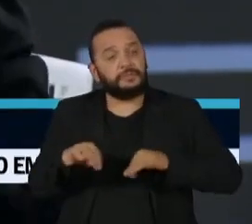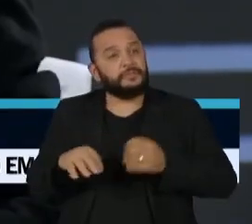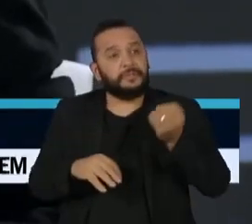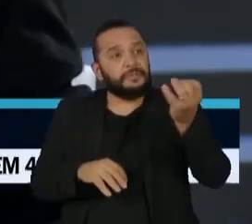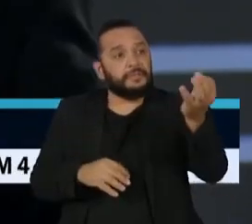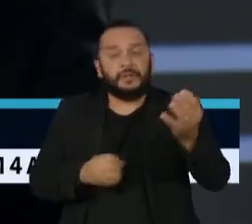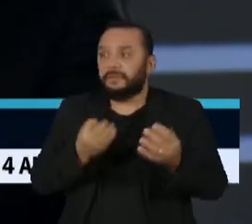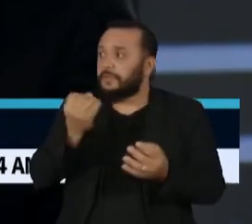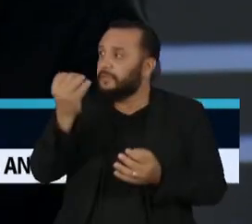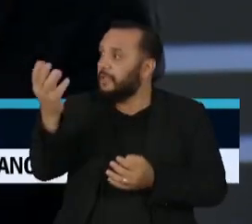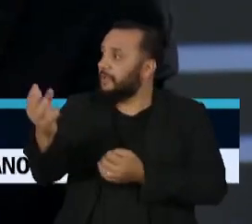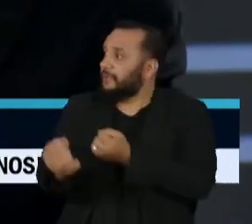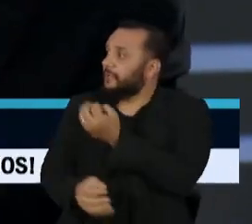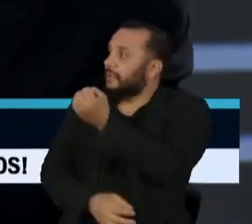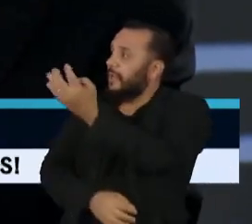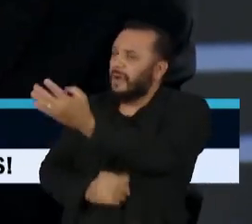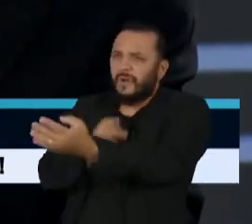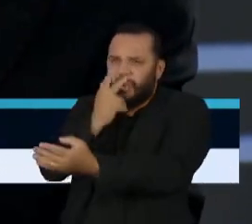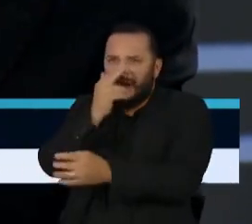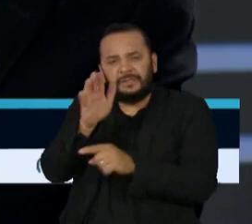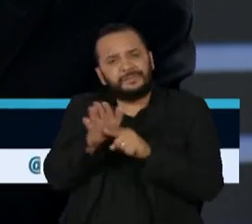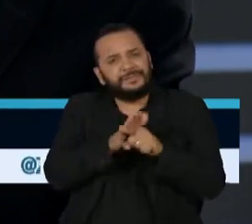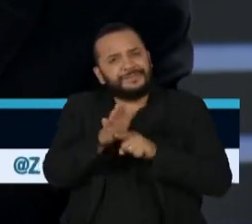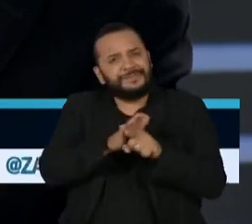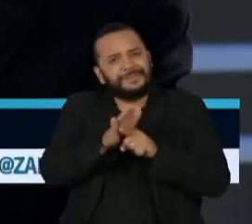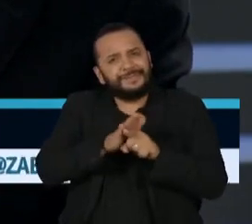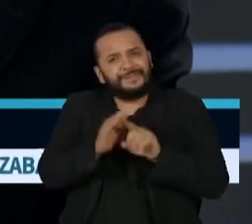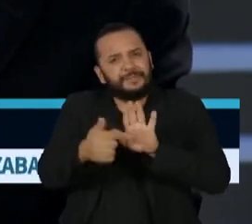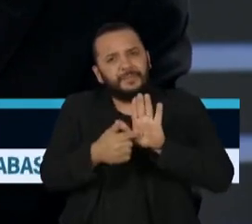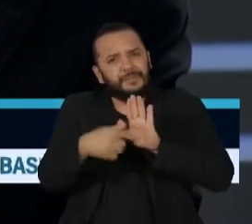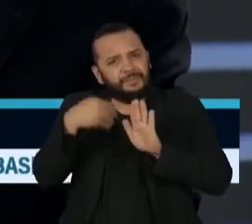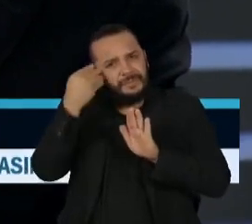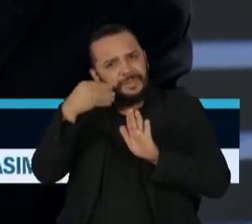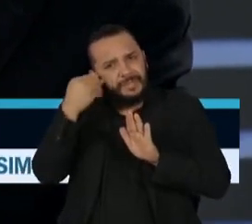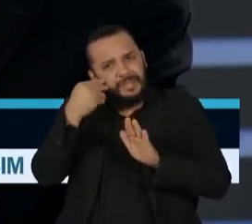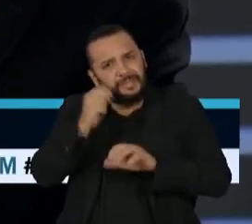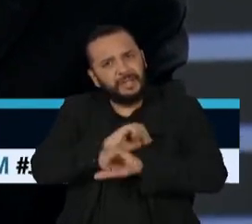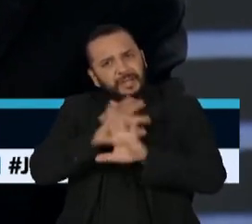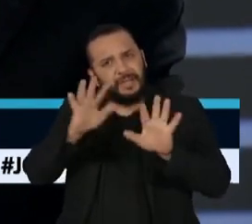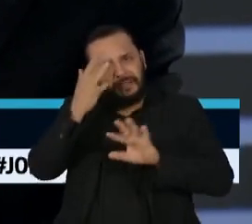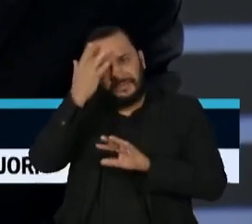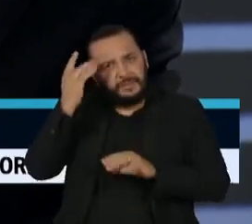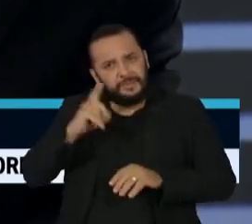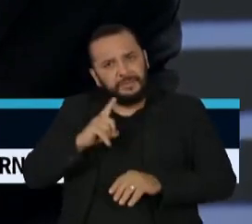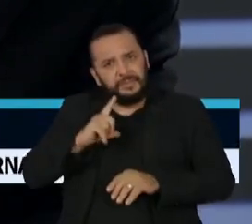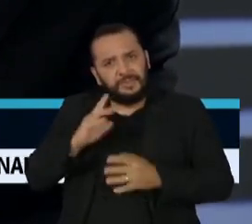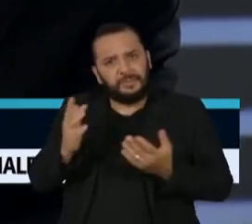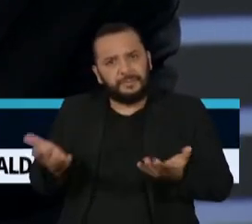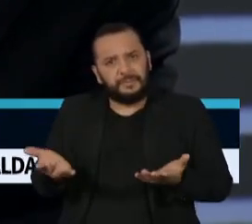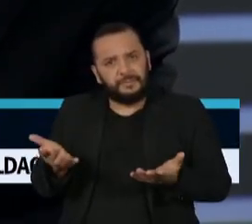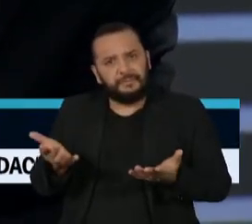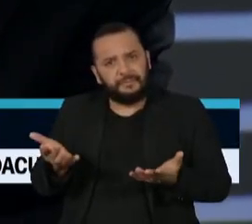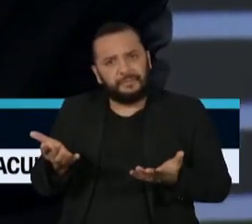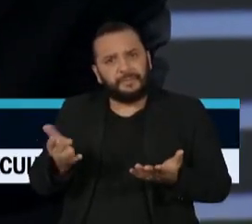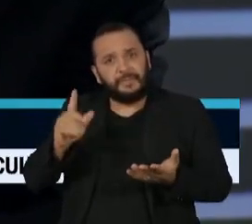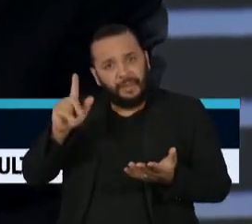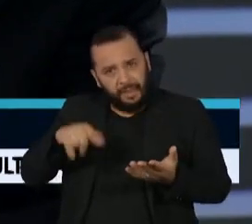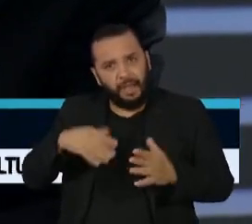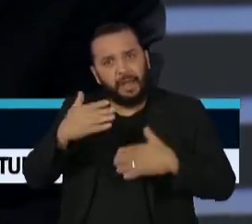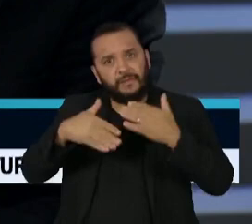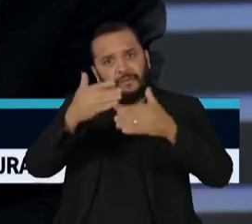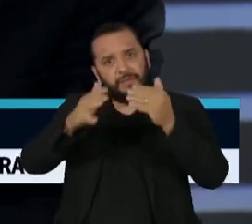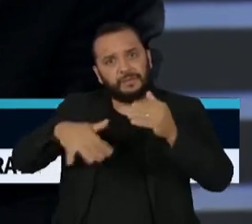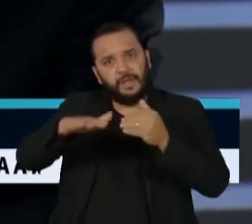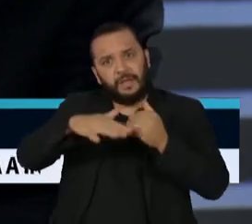acho que essa pesquisa, ela captura uma experiência concreta que as pessoas têm mesmo e que tem muito a ver com avanço